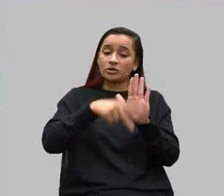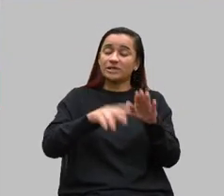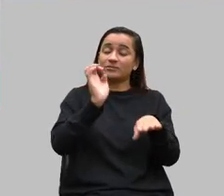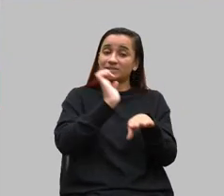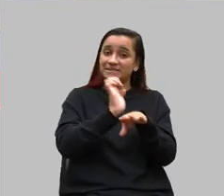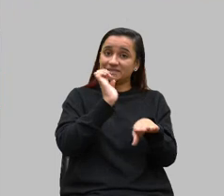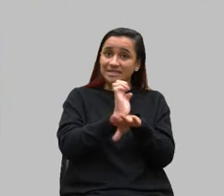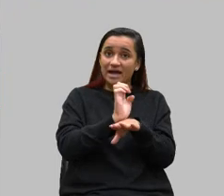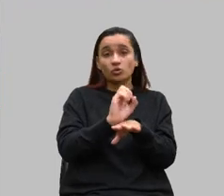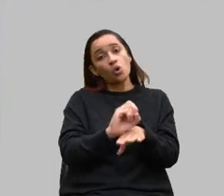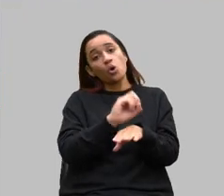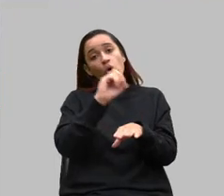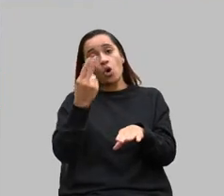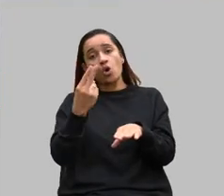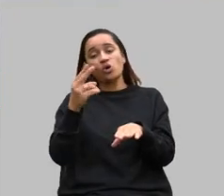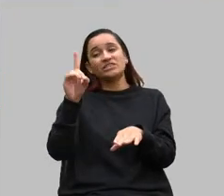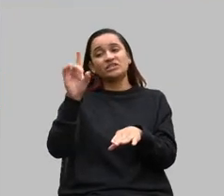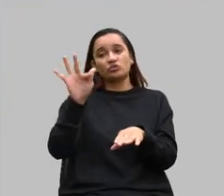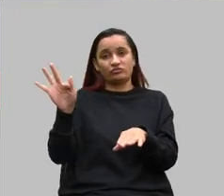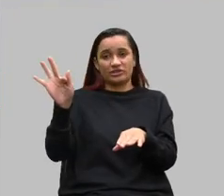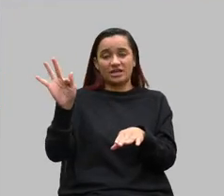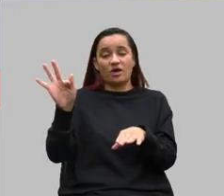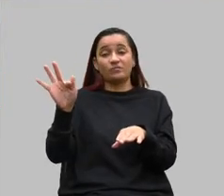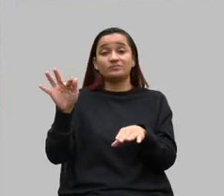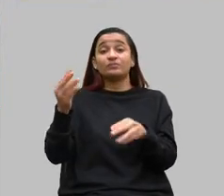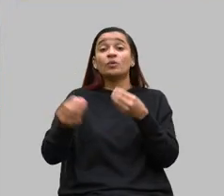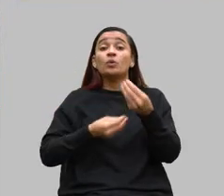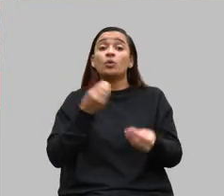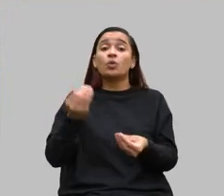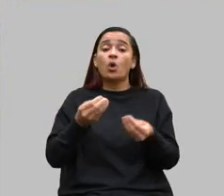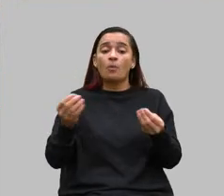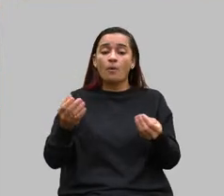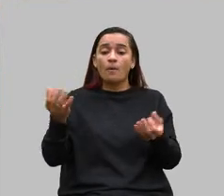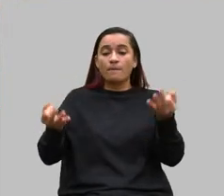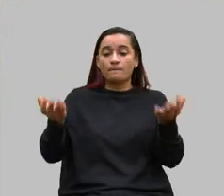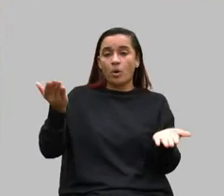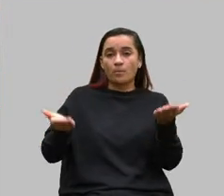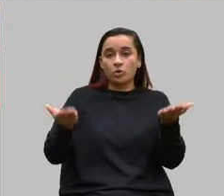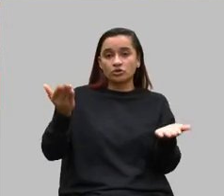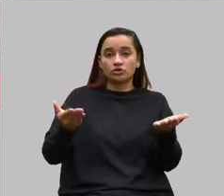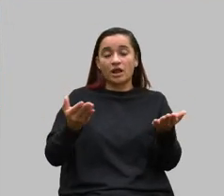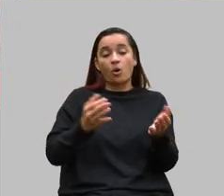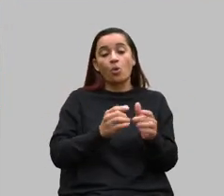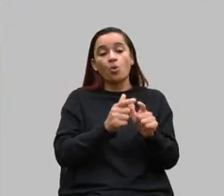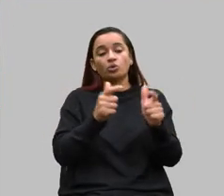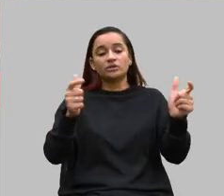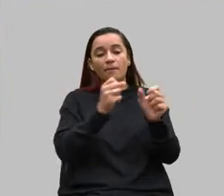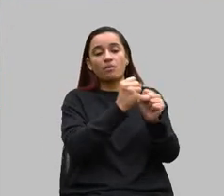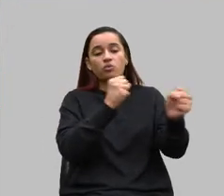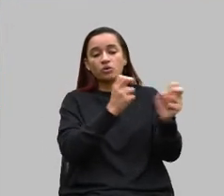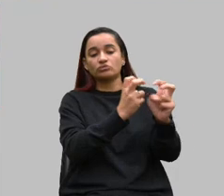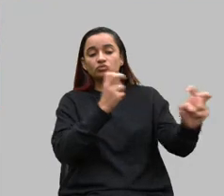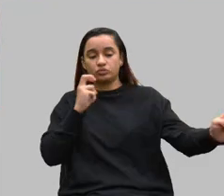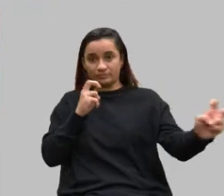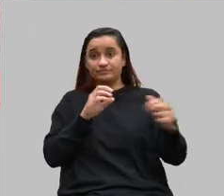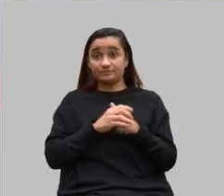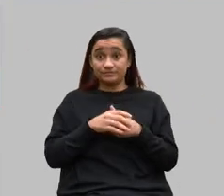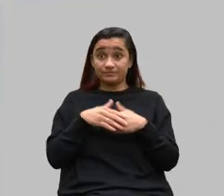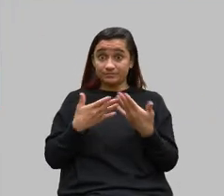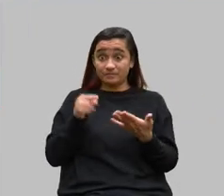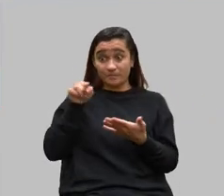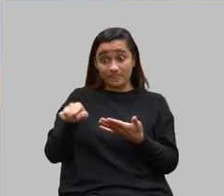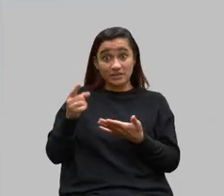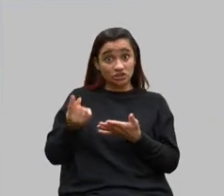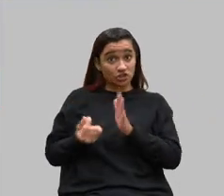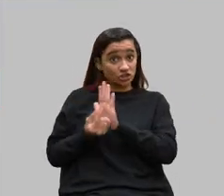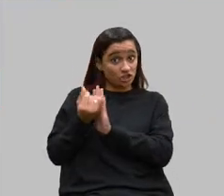ou do Distrito Federal de forma proporcional a extensão da malha Ferroviária que os originou Então esse dinheiro não